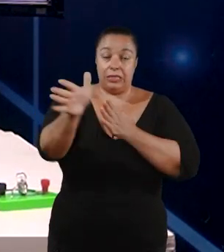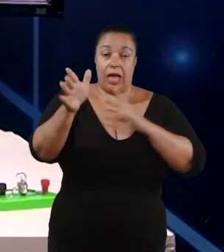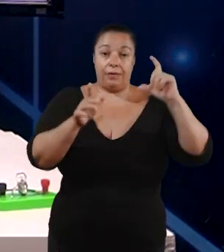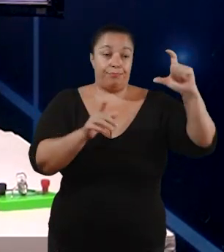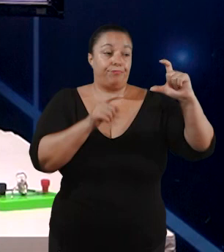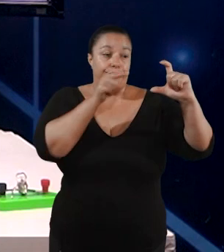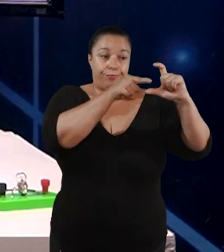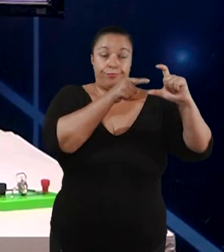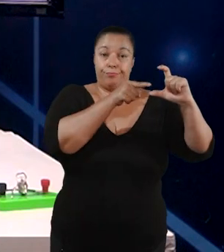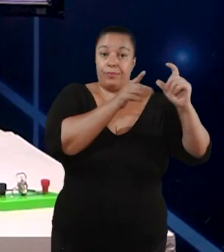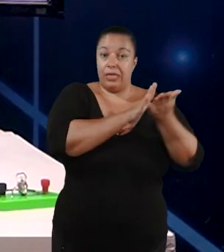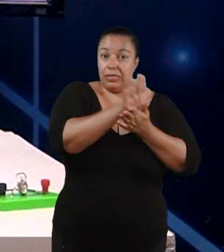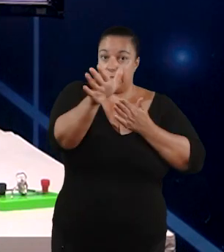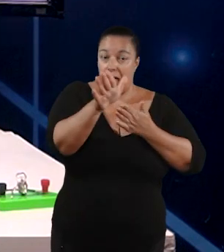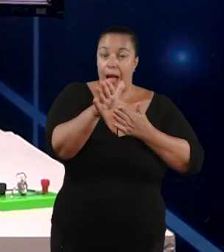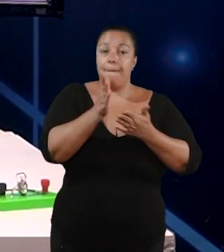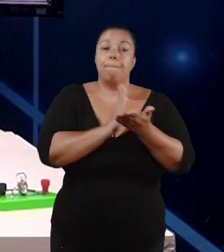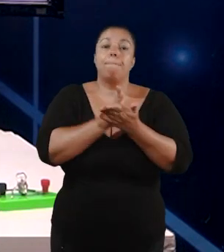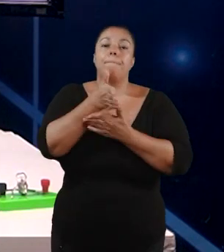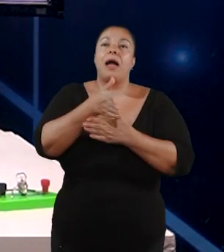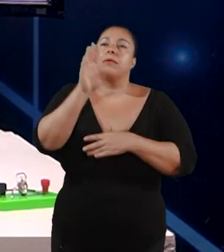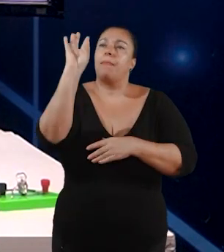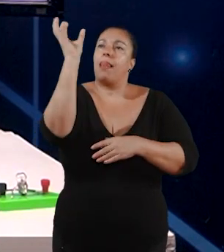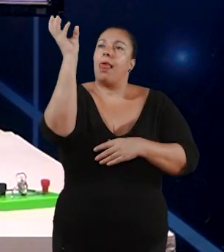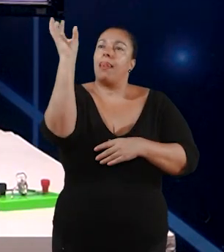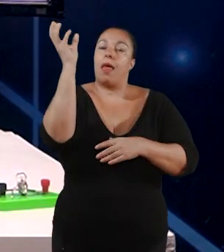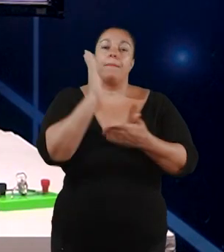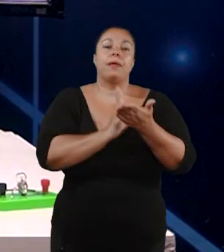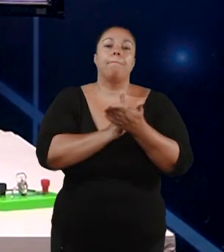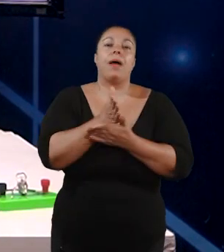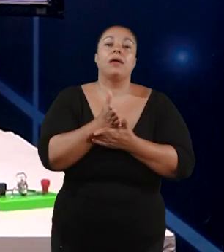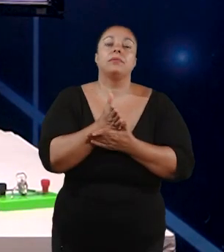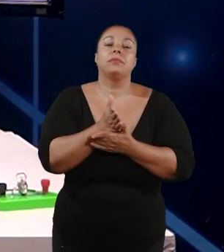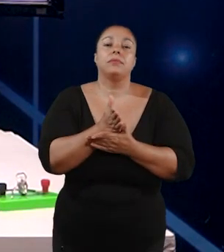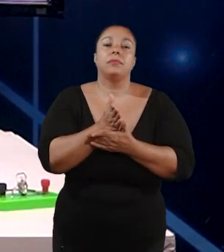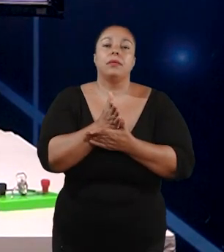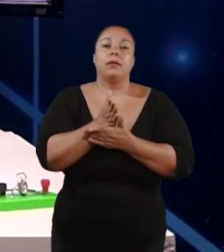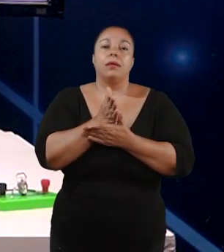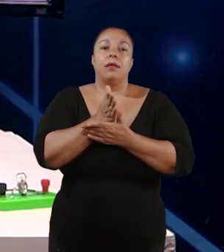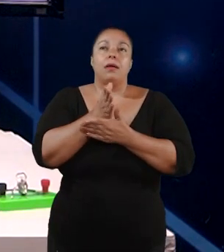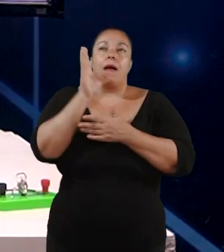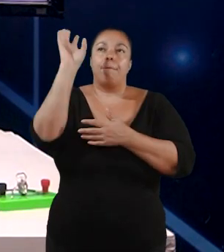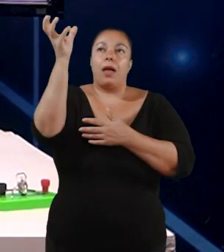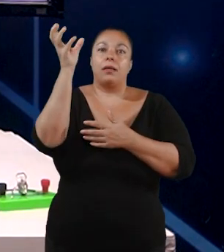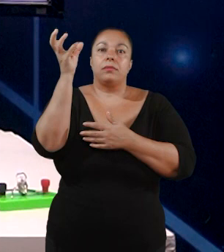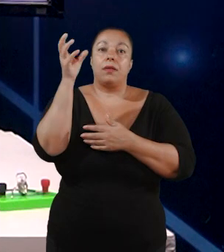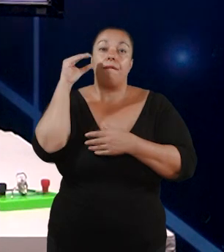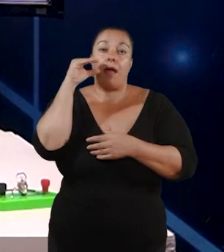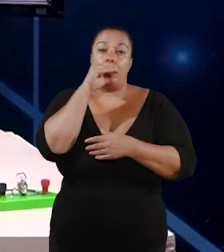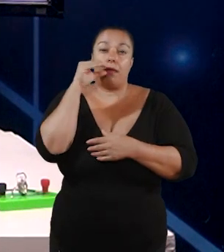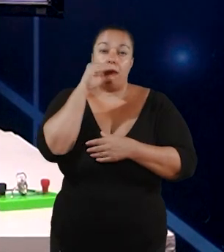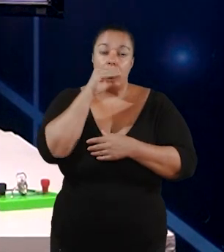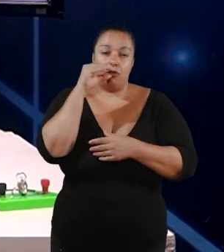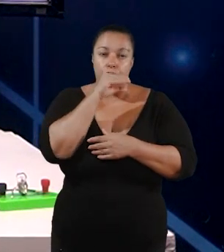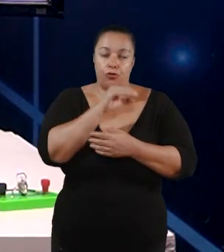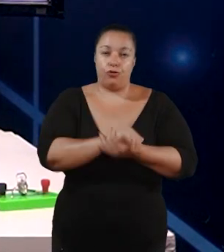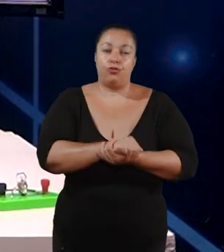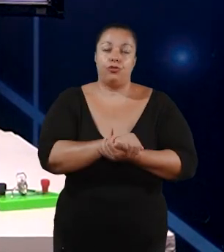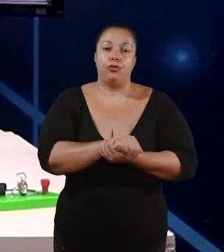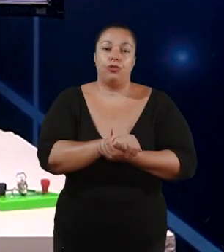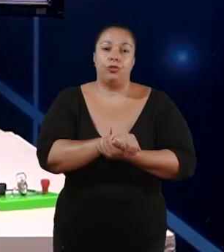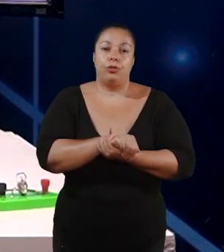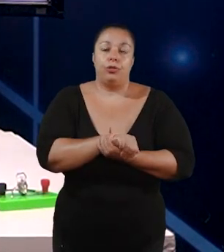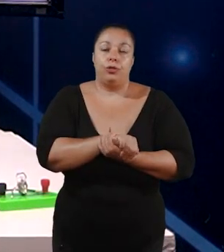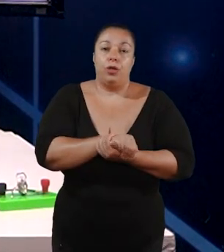né? Passa pela lâmpada. Ao passar pela lâmpada, eles vão aquecer esse filamento, que por sua vez vai